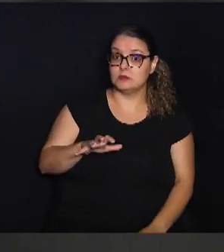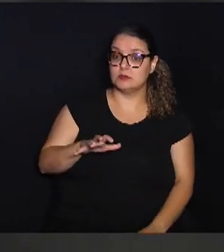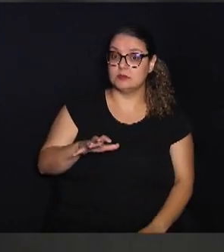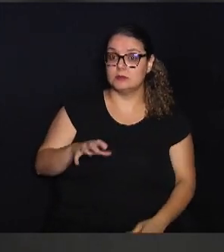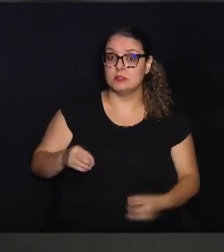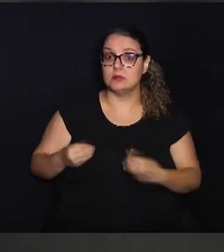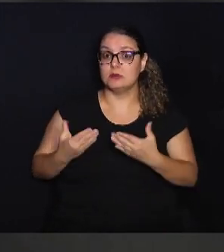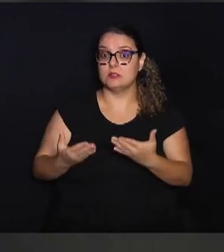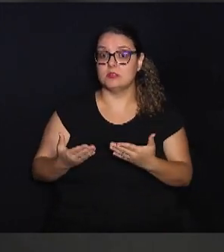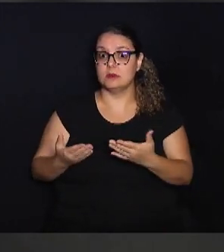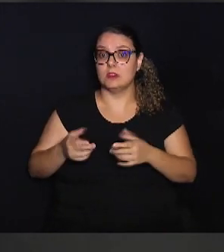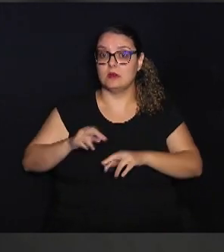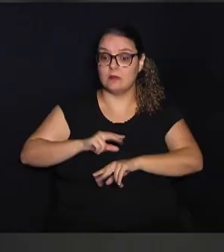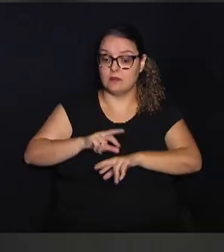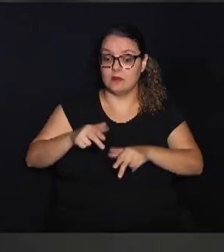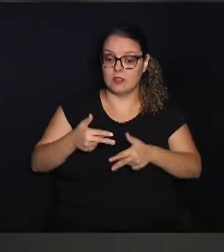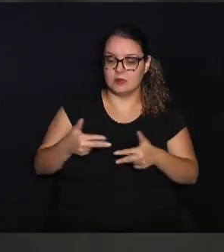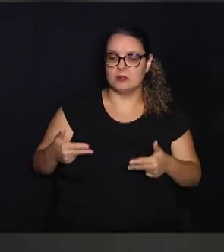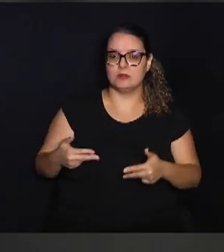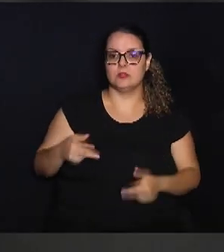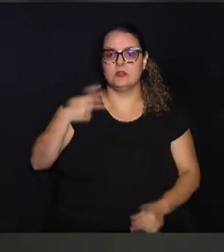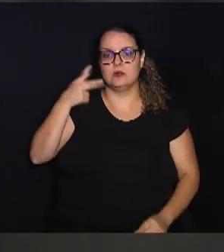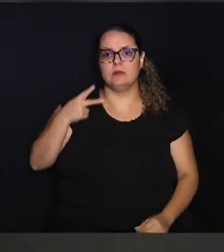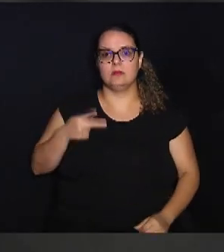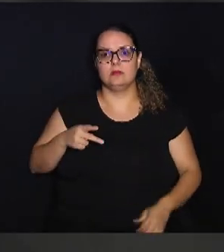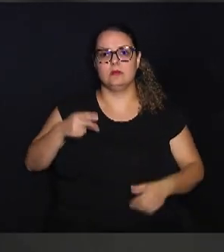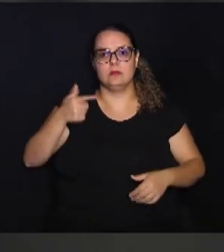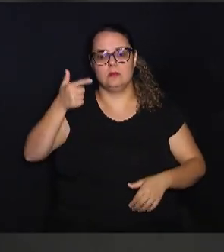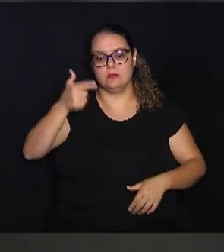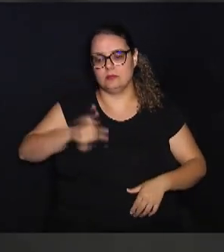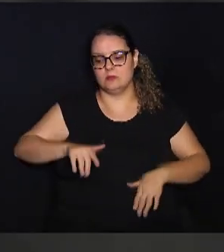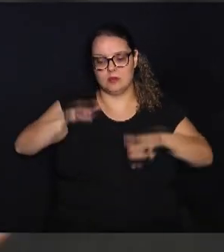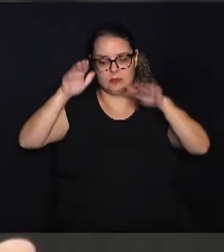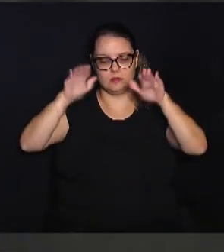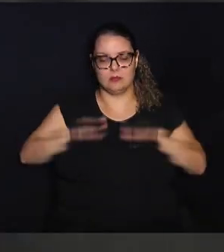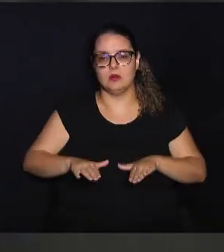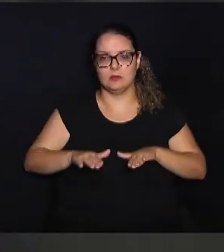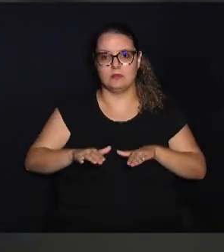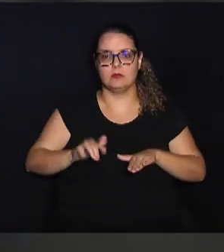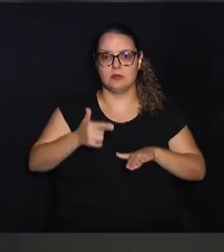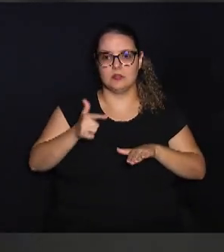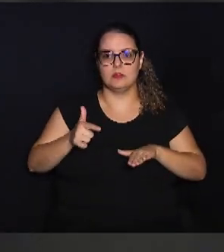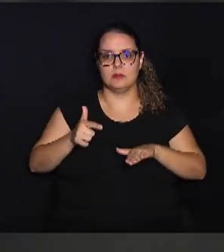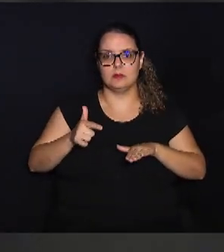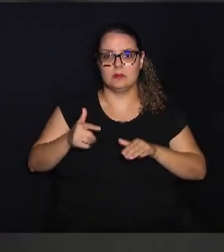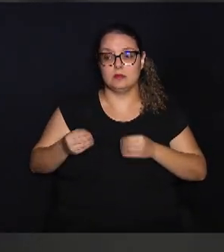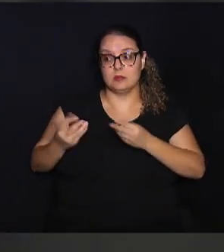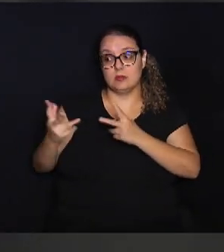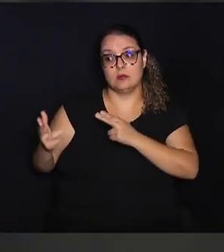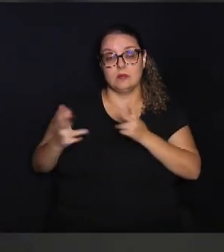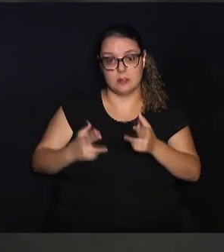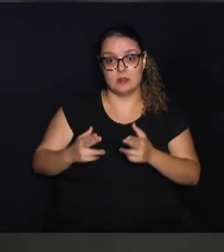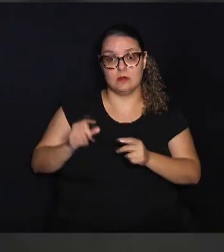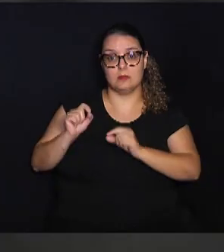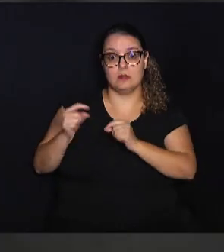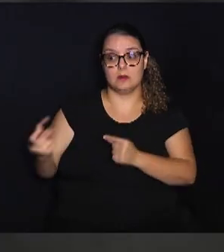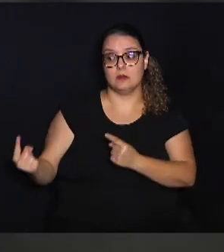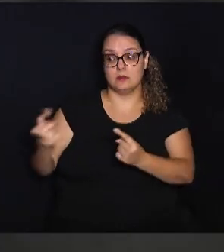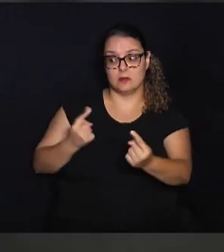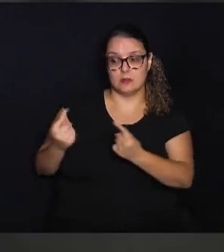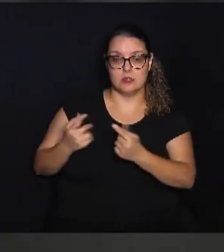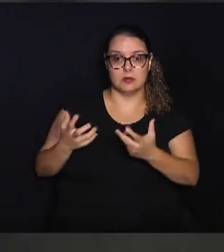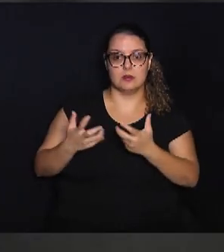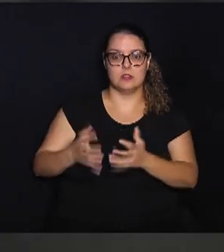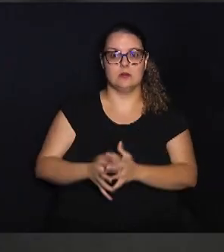munição para um vereador se perpetuar aqui e você não dar as mesmas condições para quem está de fora querendo entrar. Por